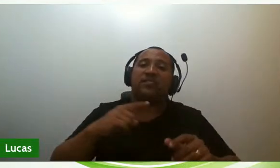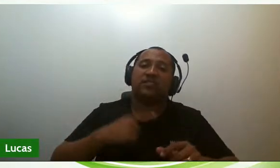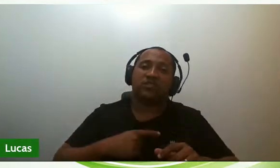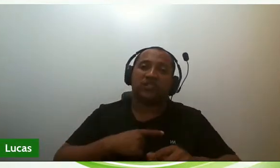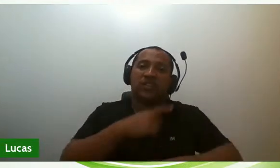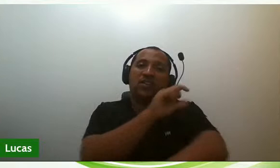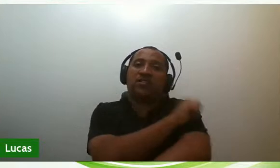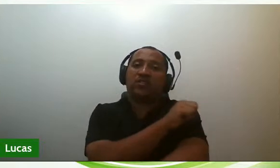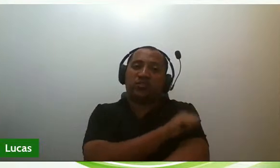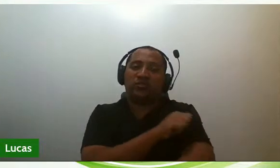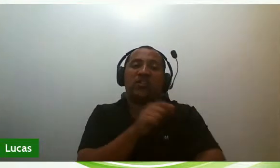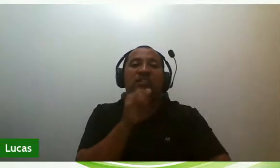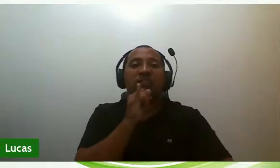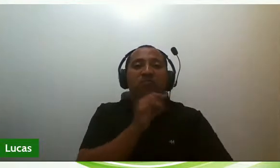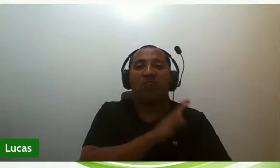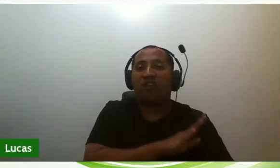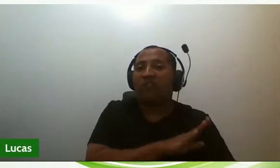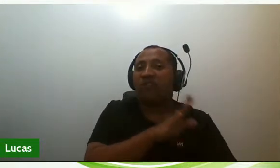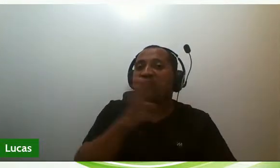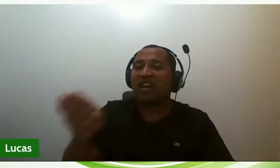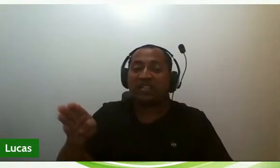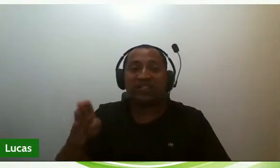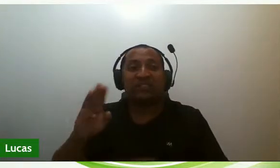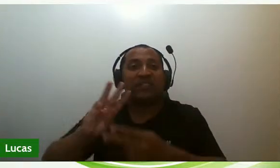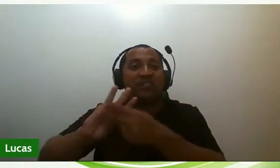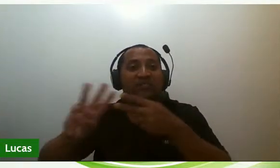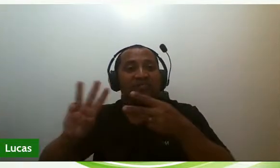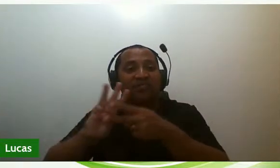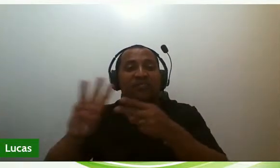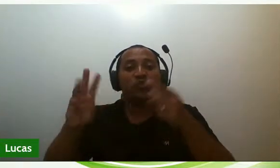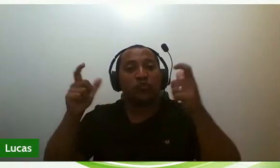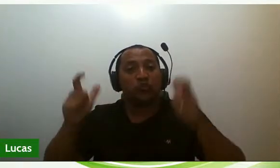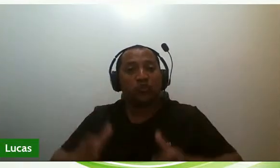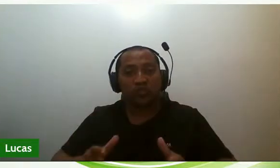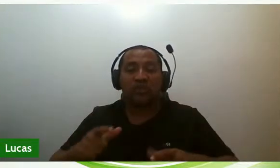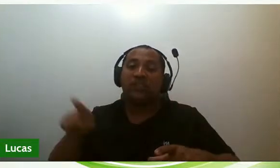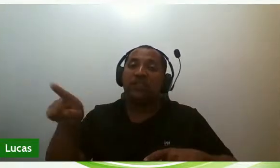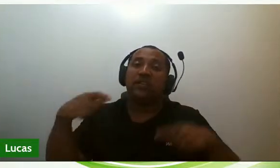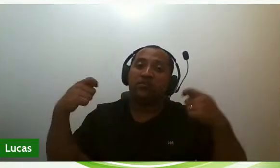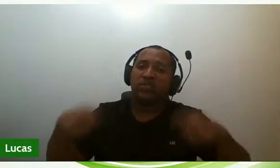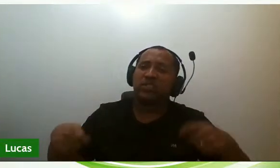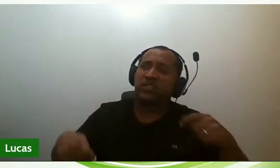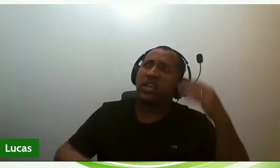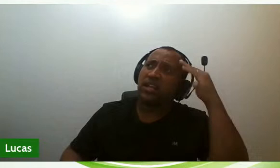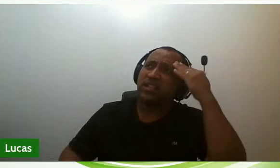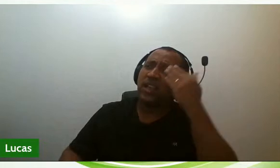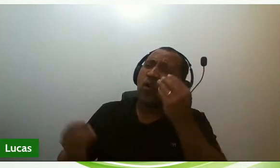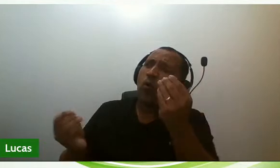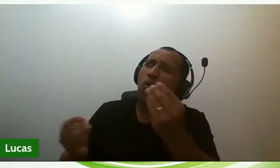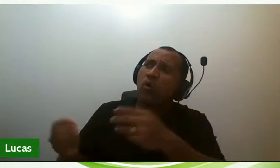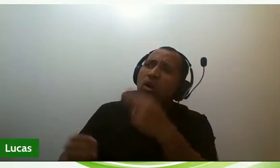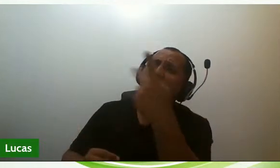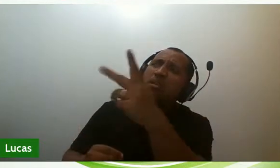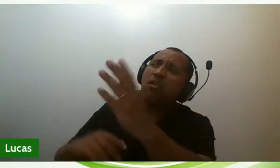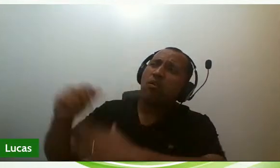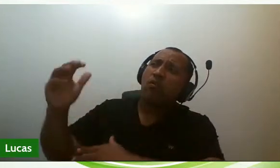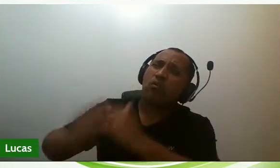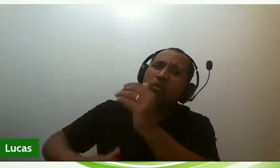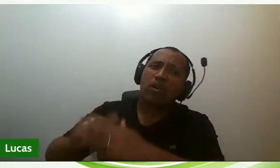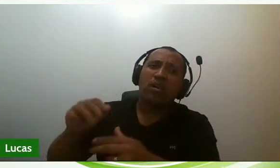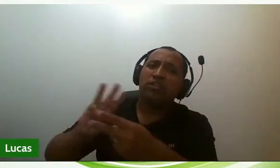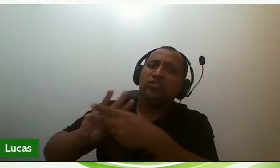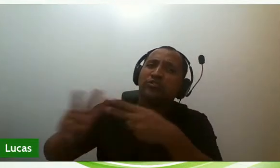aluno ele vai parar numa aldeia. Ele vai parar num outro local e que ele precisa entender como é que é um processo de construção para um índio,